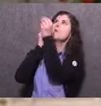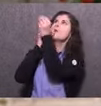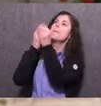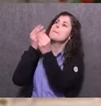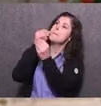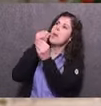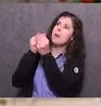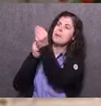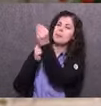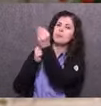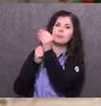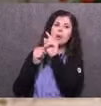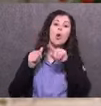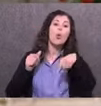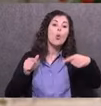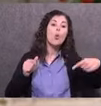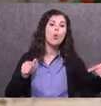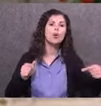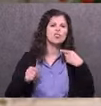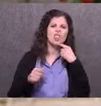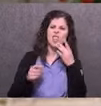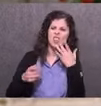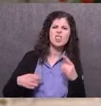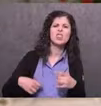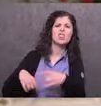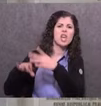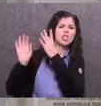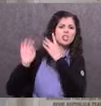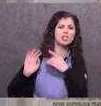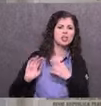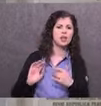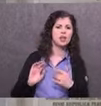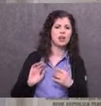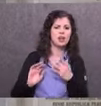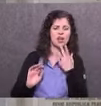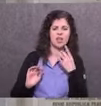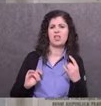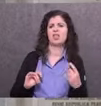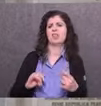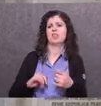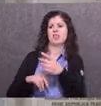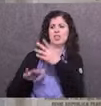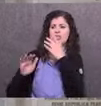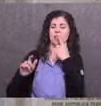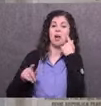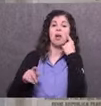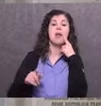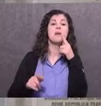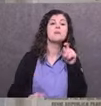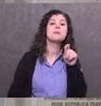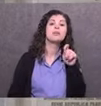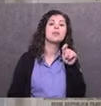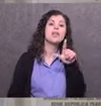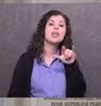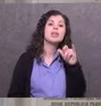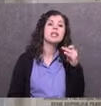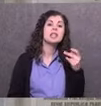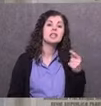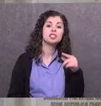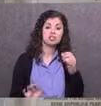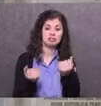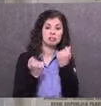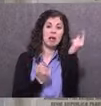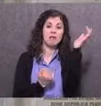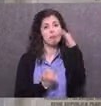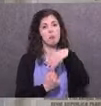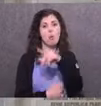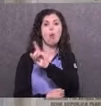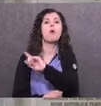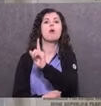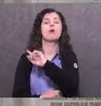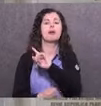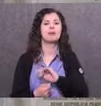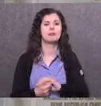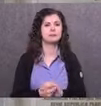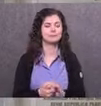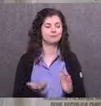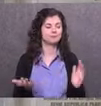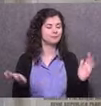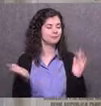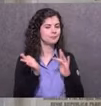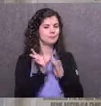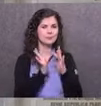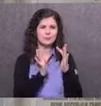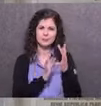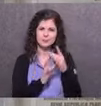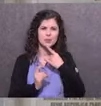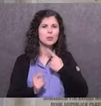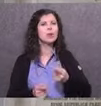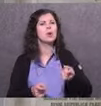disseram: Deixa lá, vejamos se Elias vem salvá-lo. E Jesus, clamando